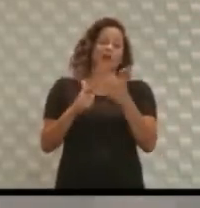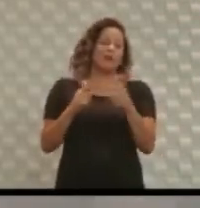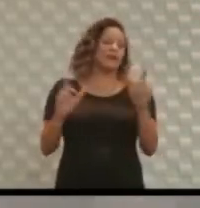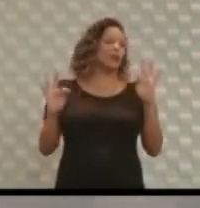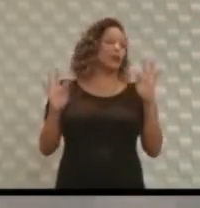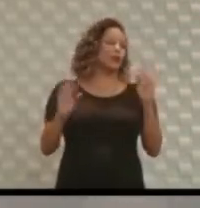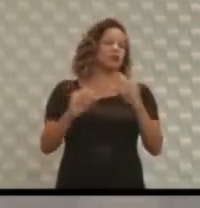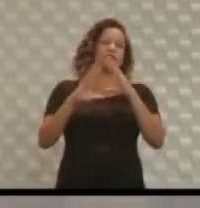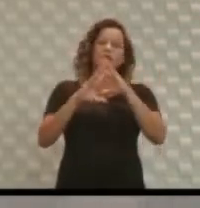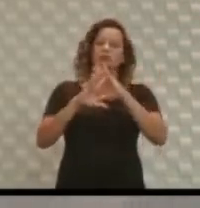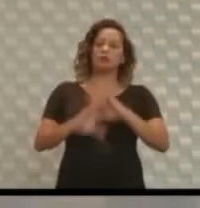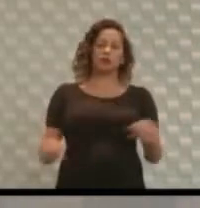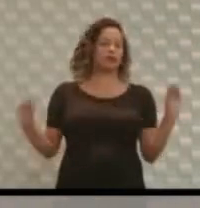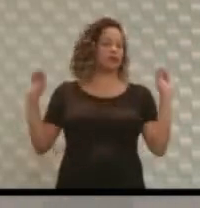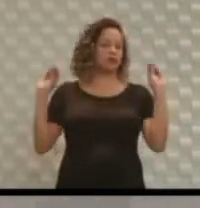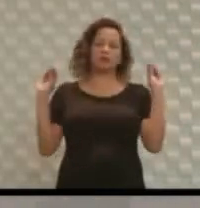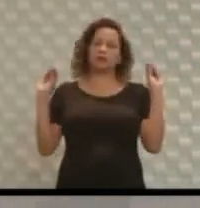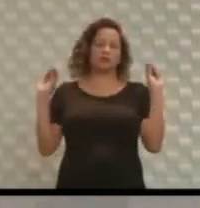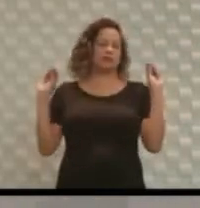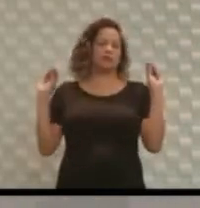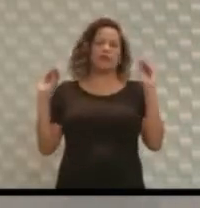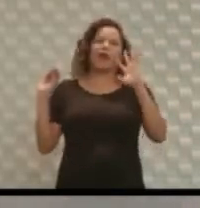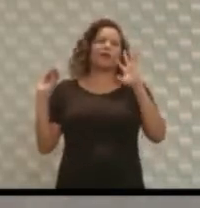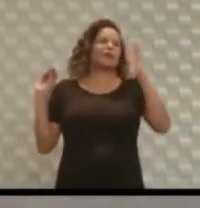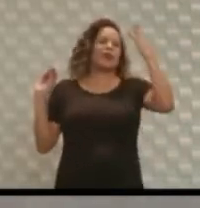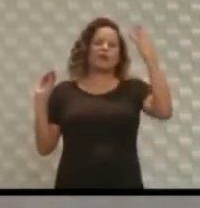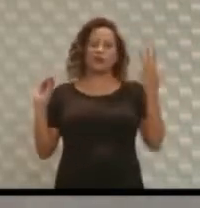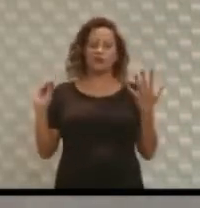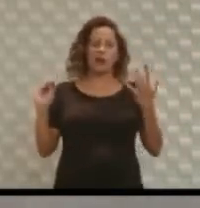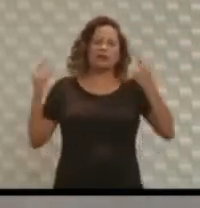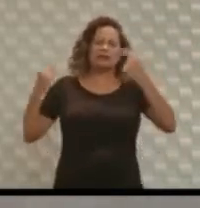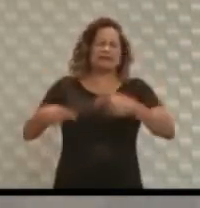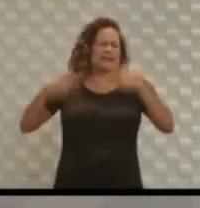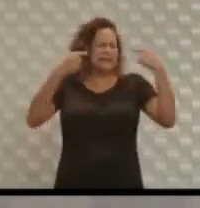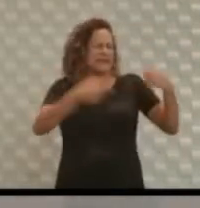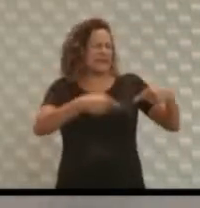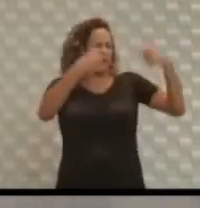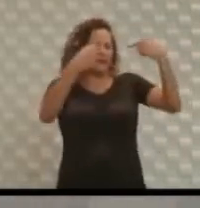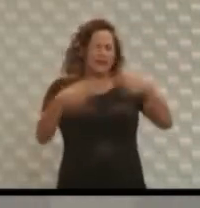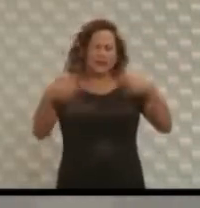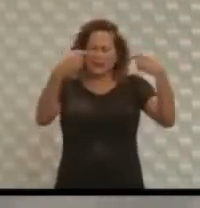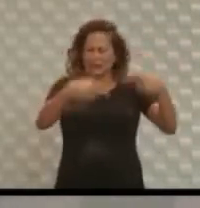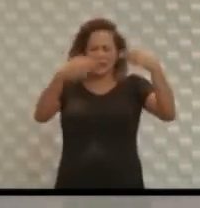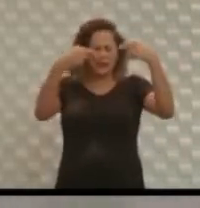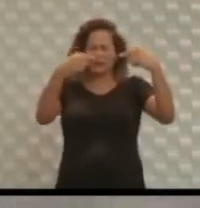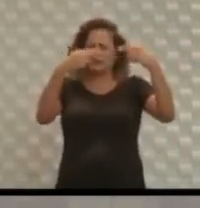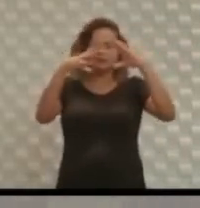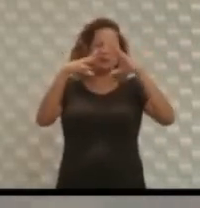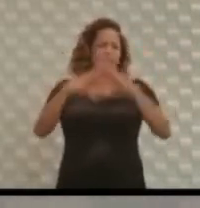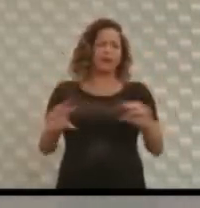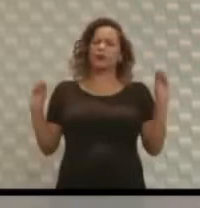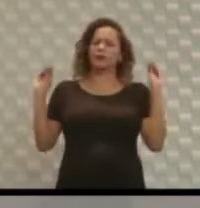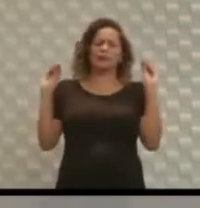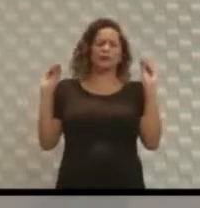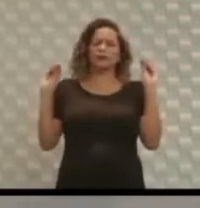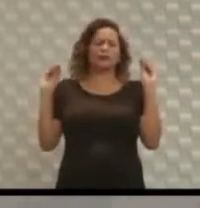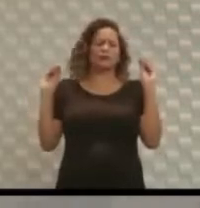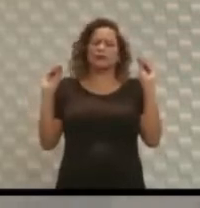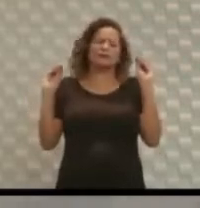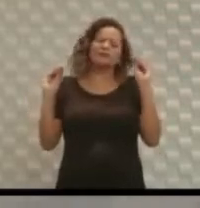problemas. Todos os desafios passam a ser menores e todos eles passam a ser